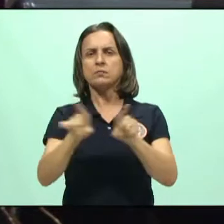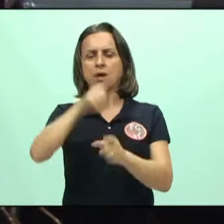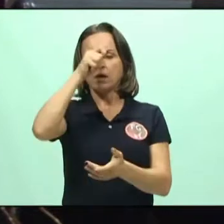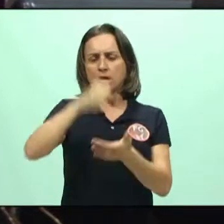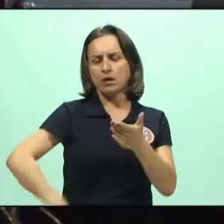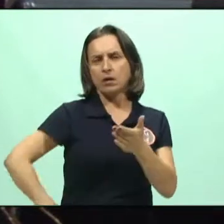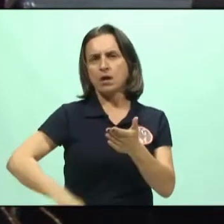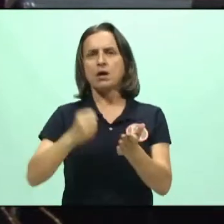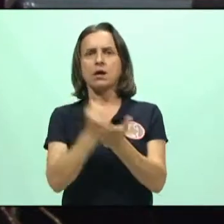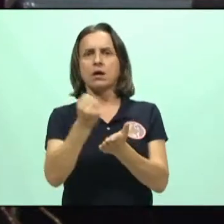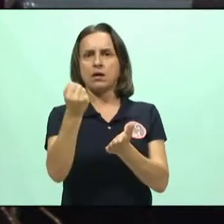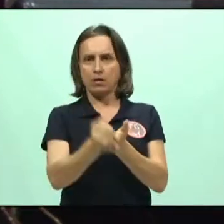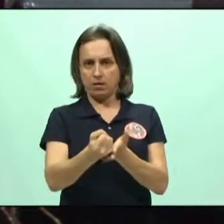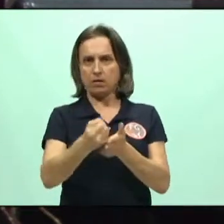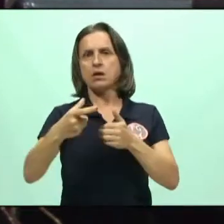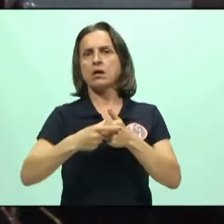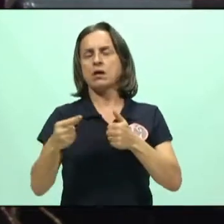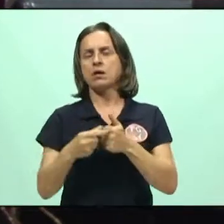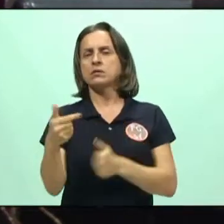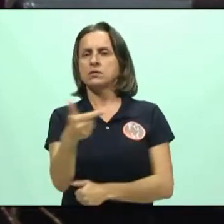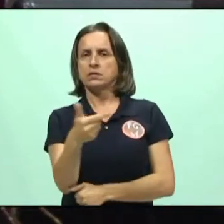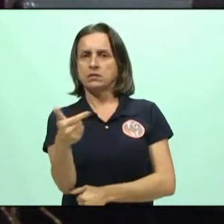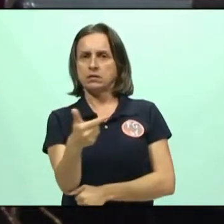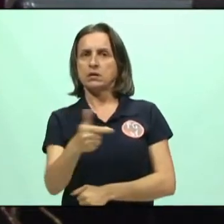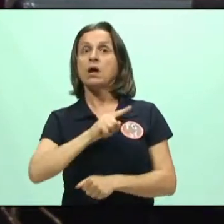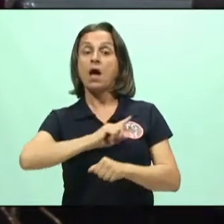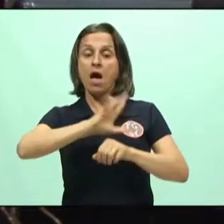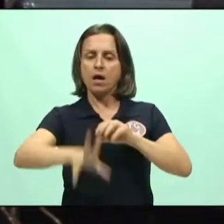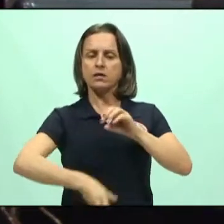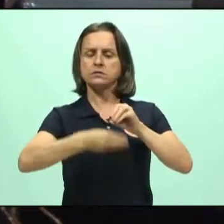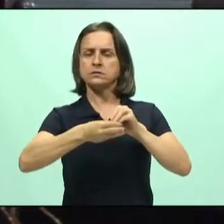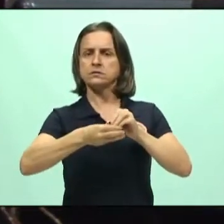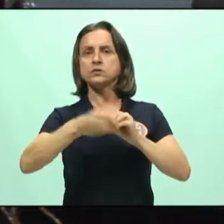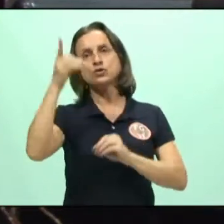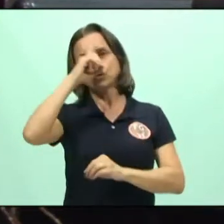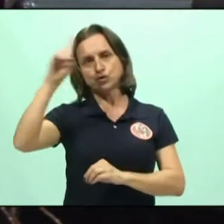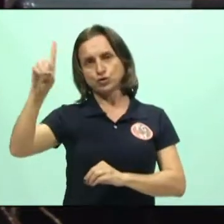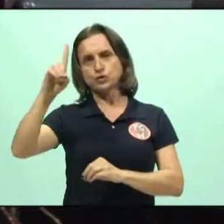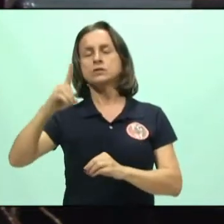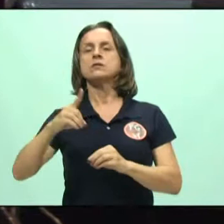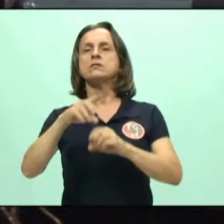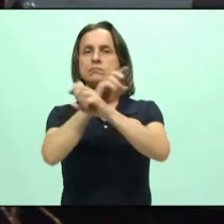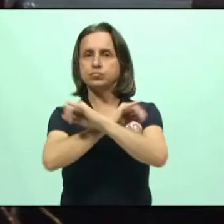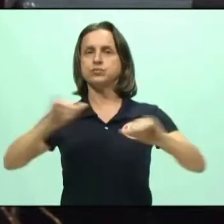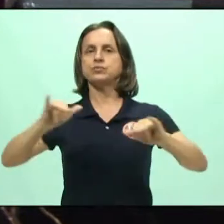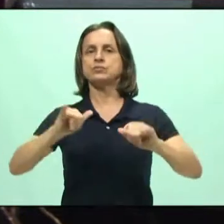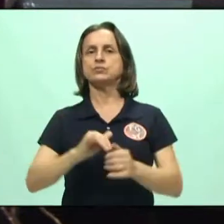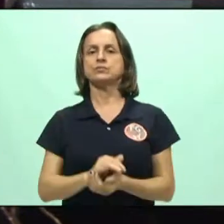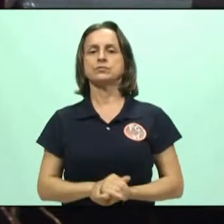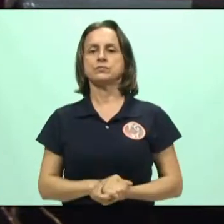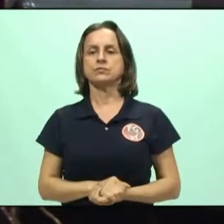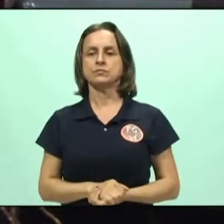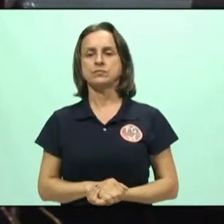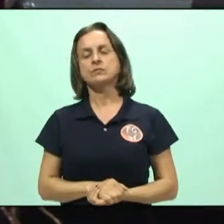em cartório artigo segundo esta emenda entre vigor na data de sua publicação